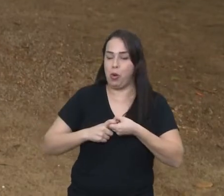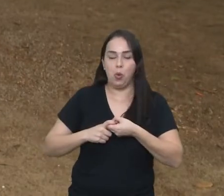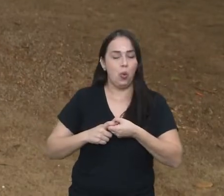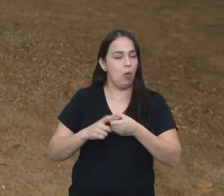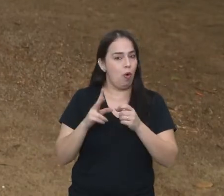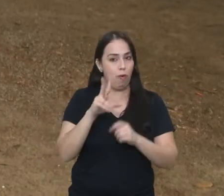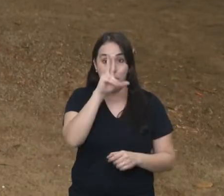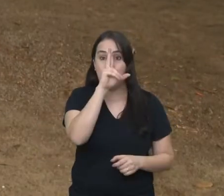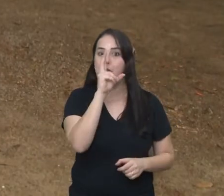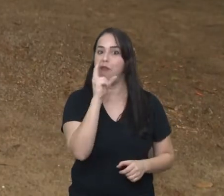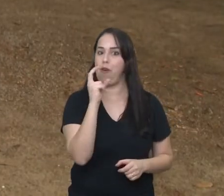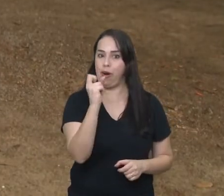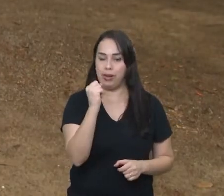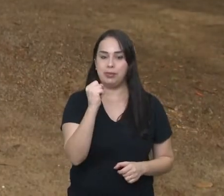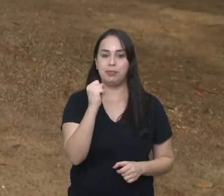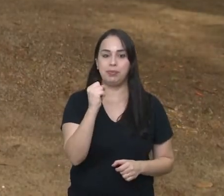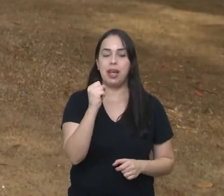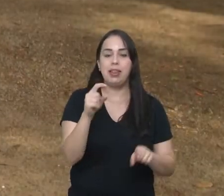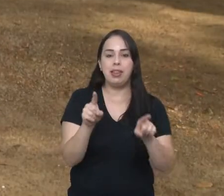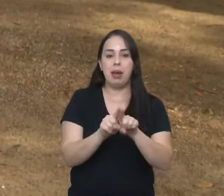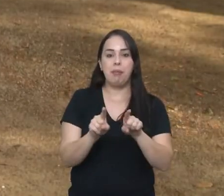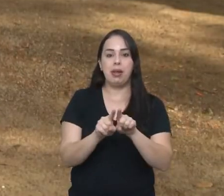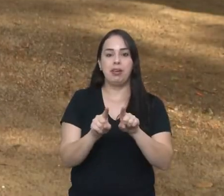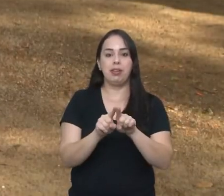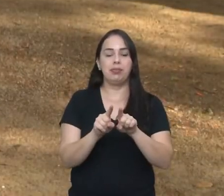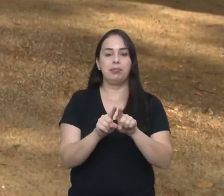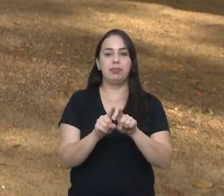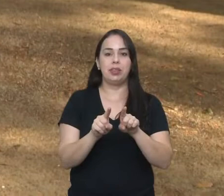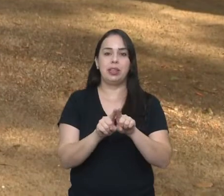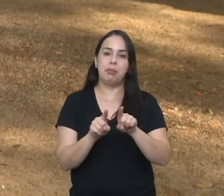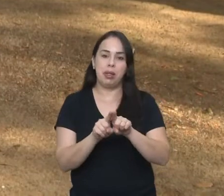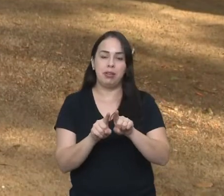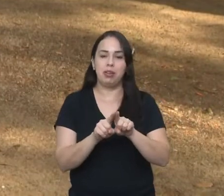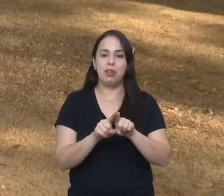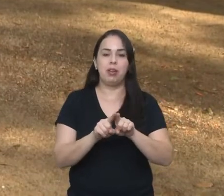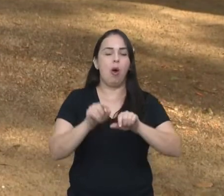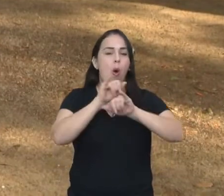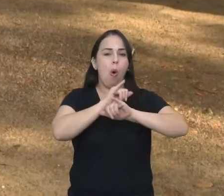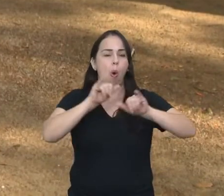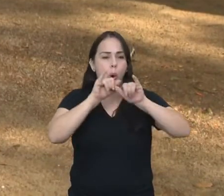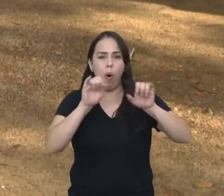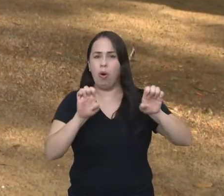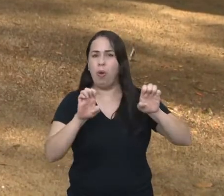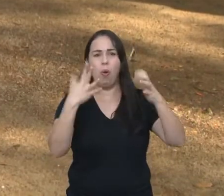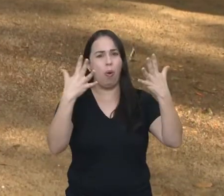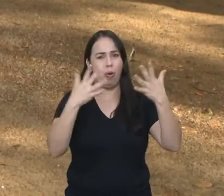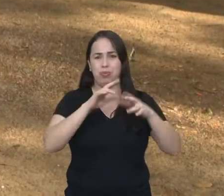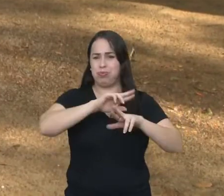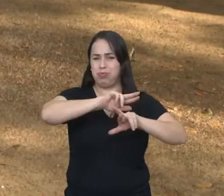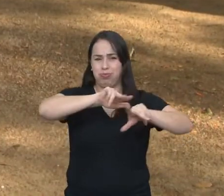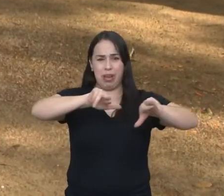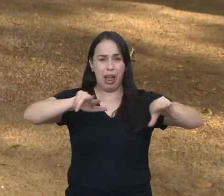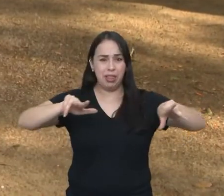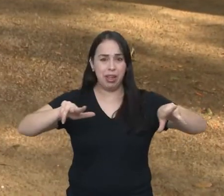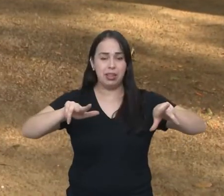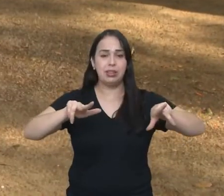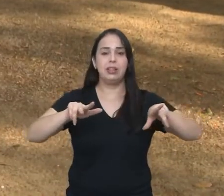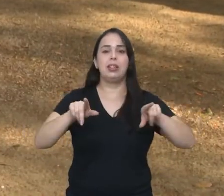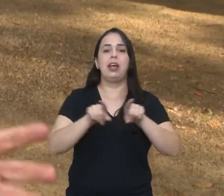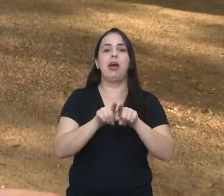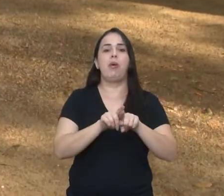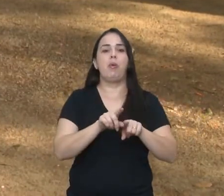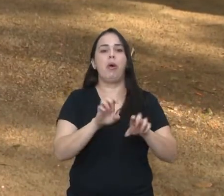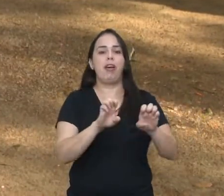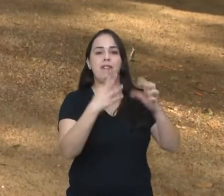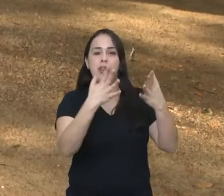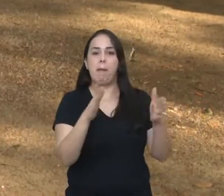com uma força total. Além da Vale Comics, já estão anunciados outros eventos para acontecer aqui no Vale, né, um evento